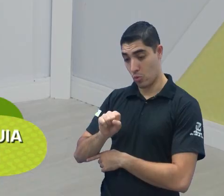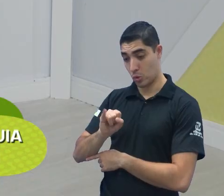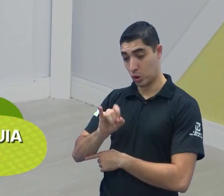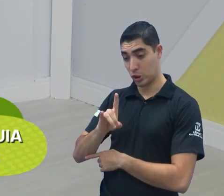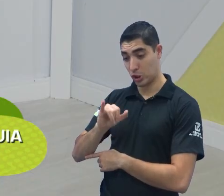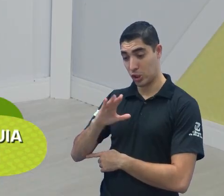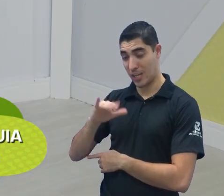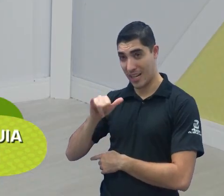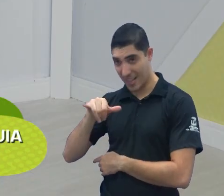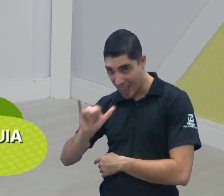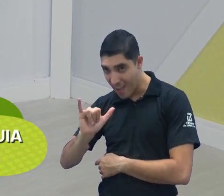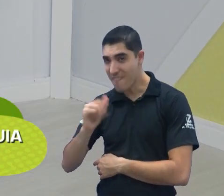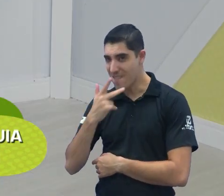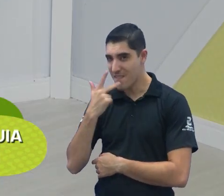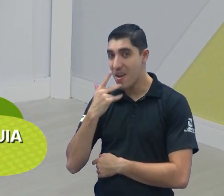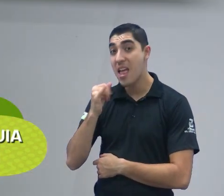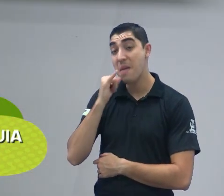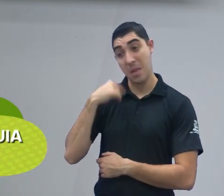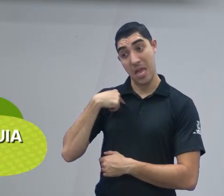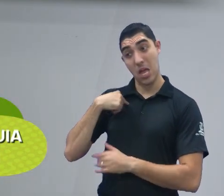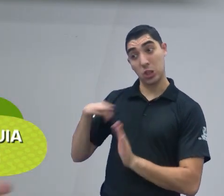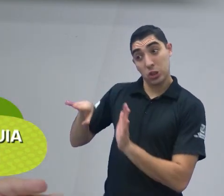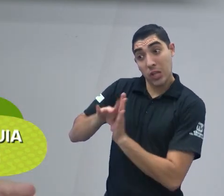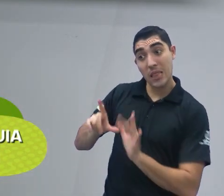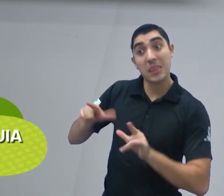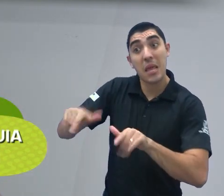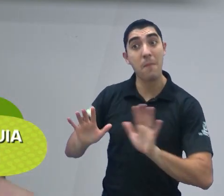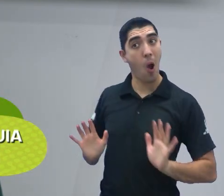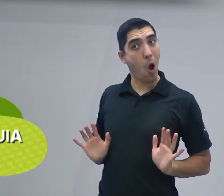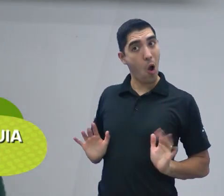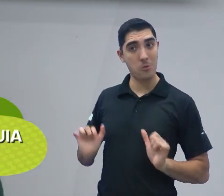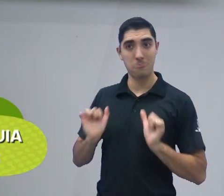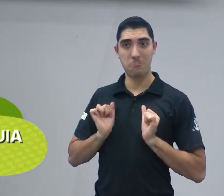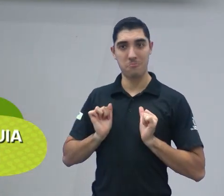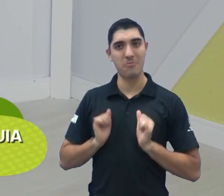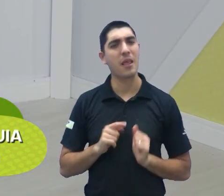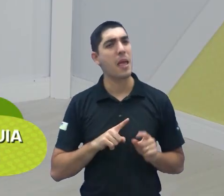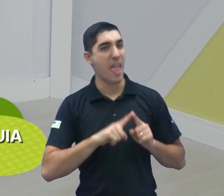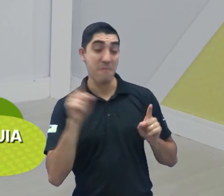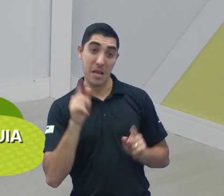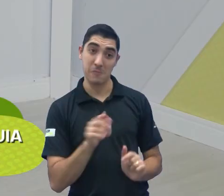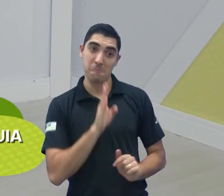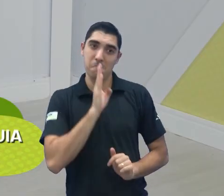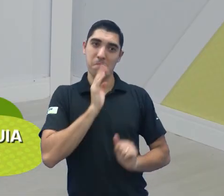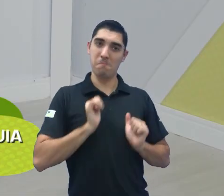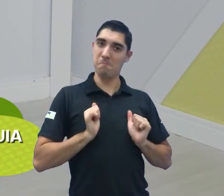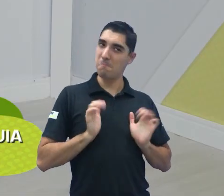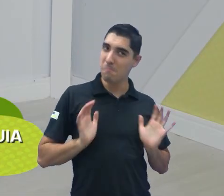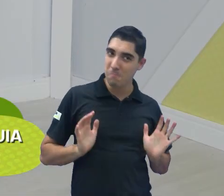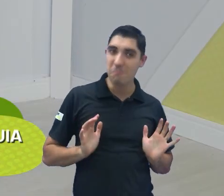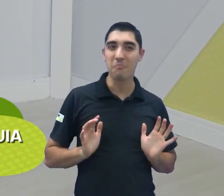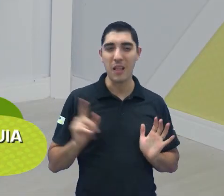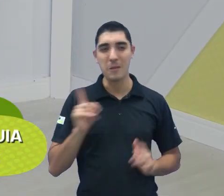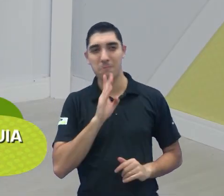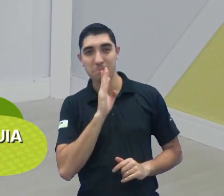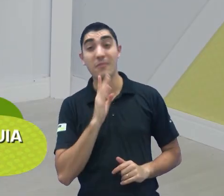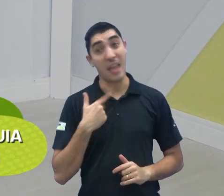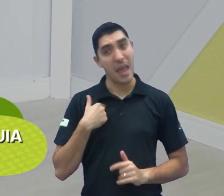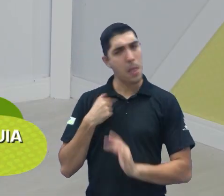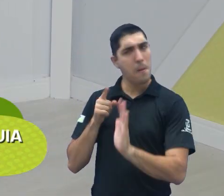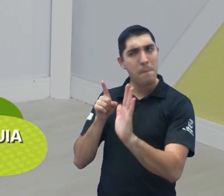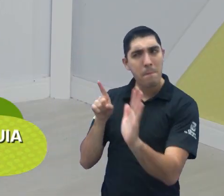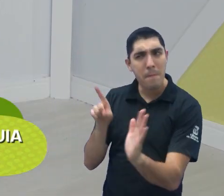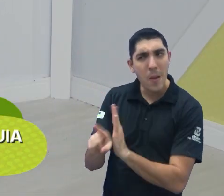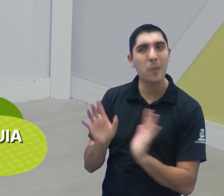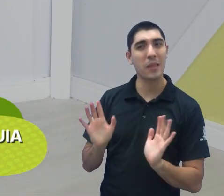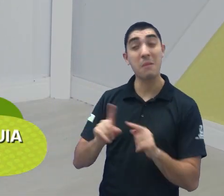do Moacir? Quem cala consente, né? Ele não falou nada. Bom, mas ele tudo bem. passou batido, o Sid Clay. Eu perguntei, ele passou batido,